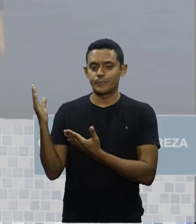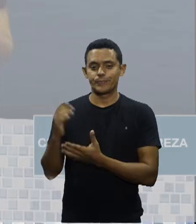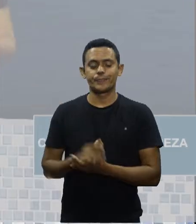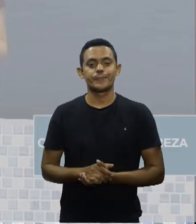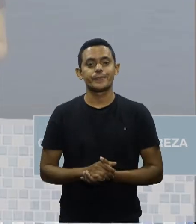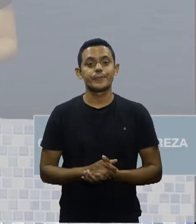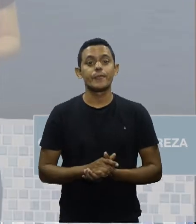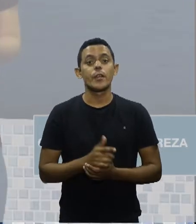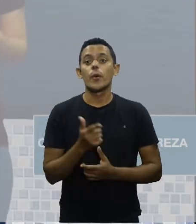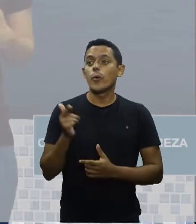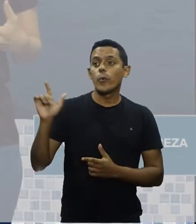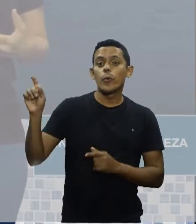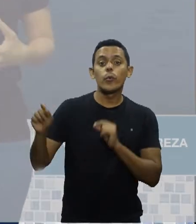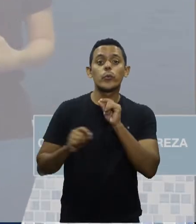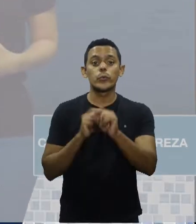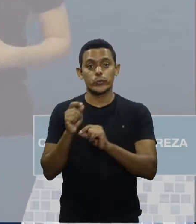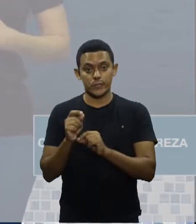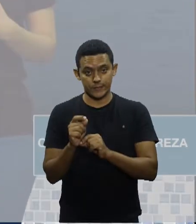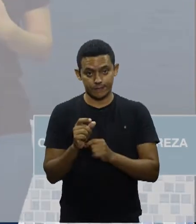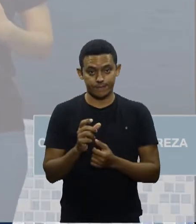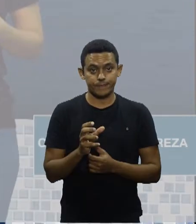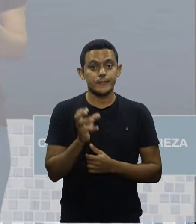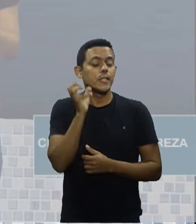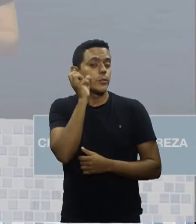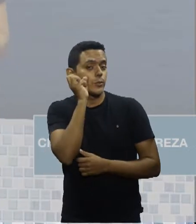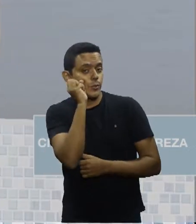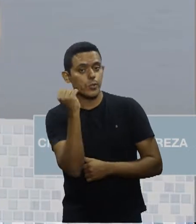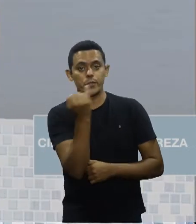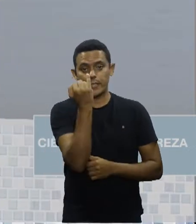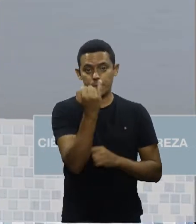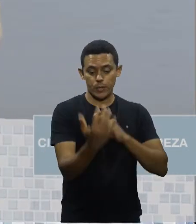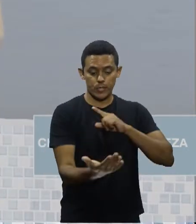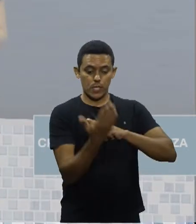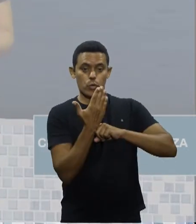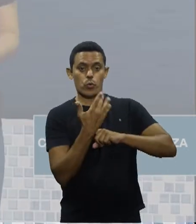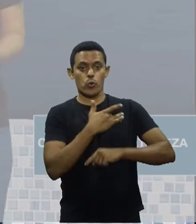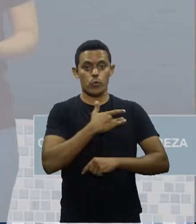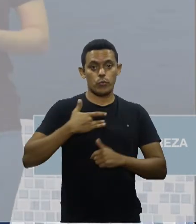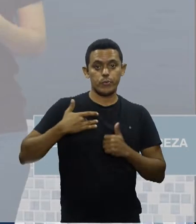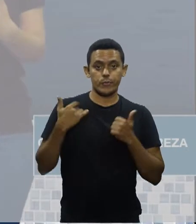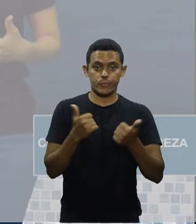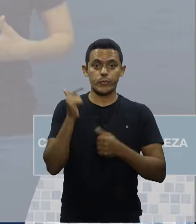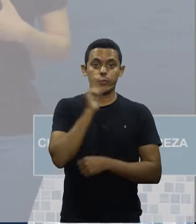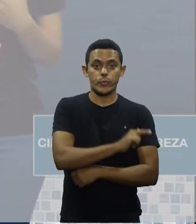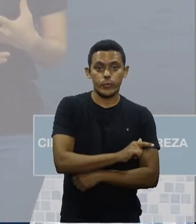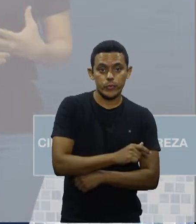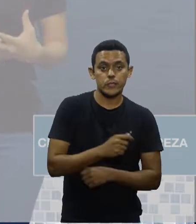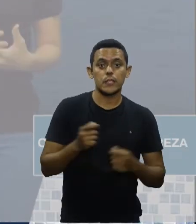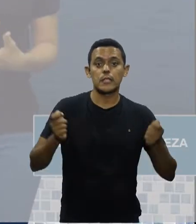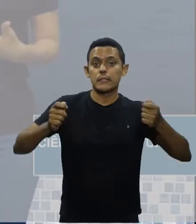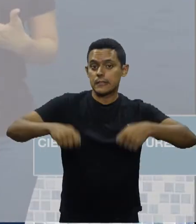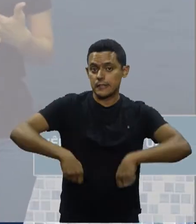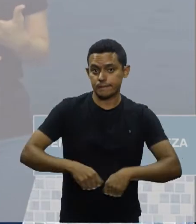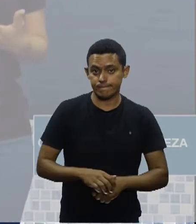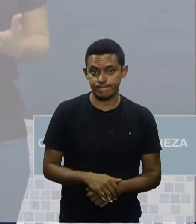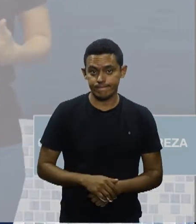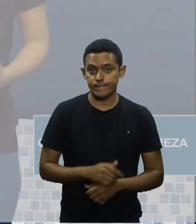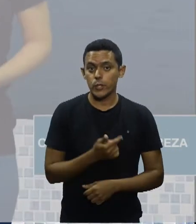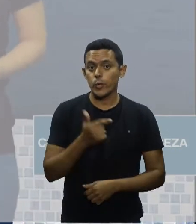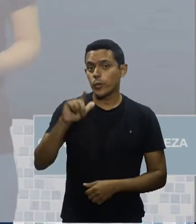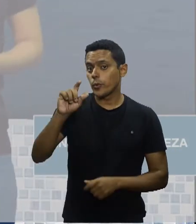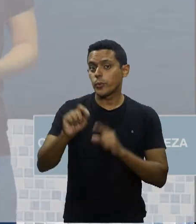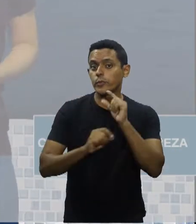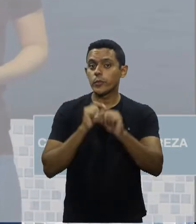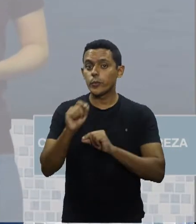Então, o sono, ele é muito importante para que o nosso corpo esteja saudável, para que o nosso sistema imunológico funcione bem. Uma outra